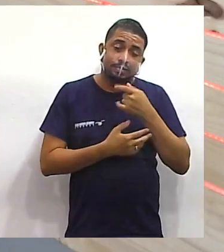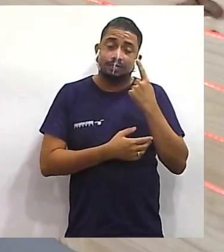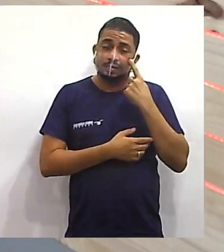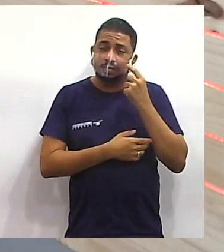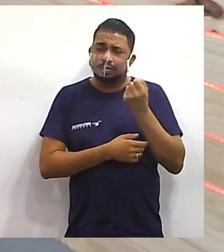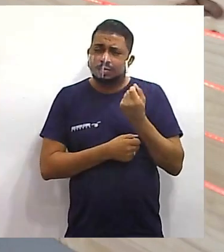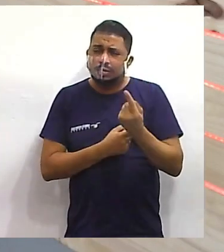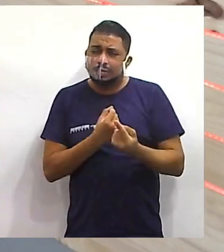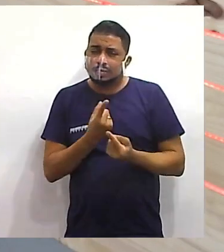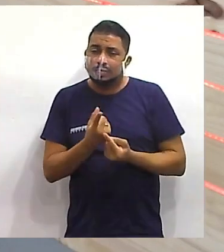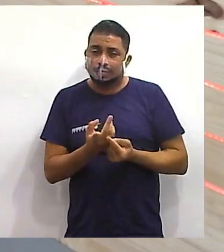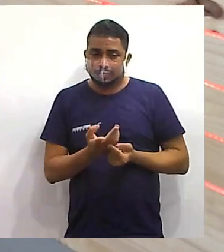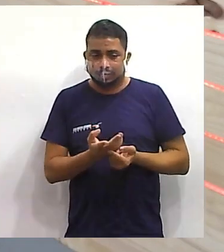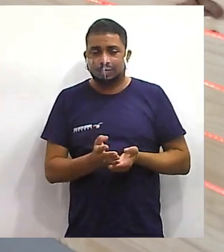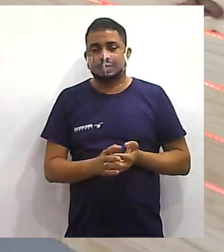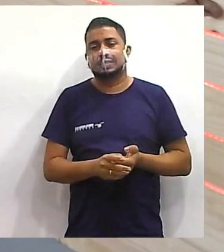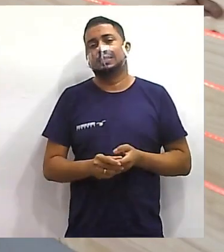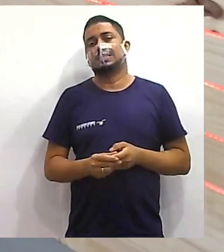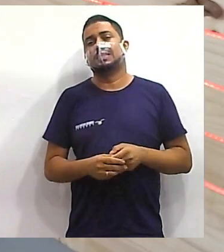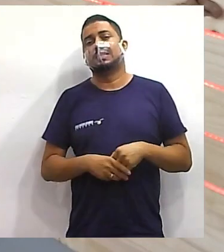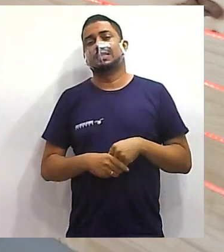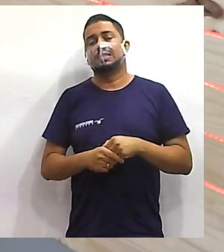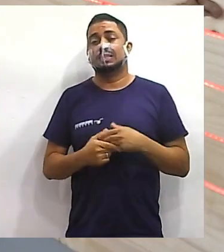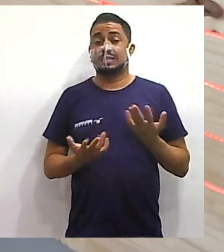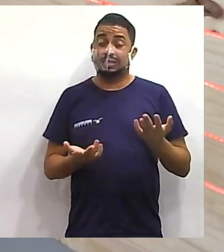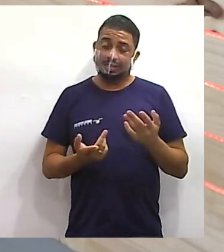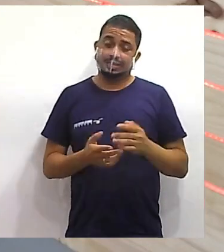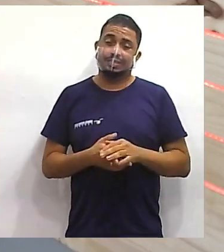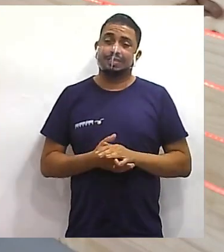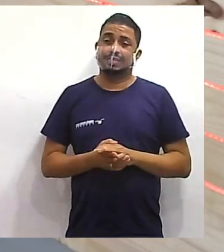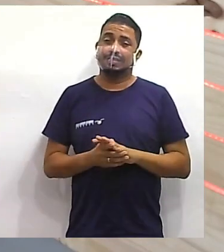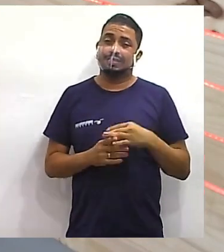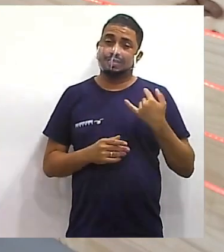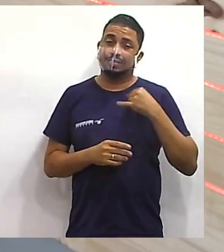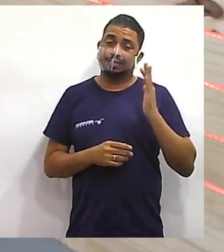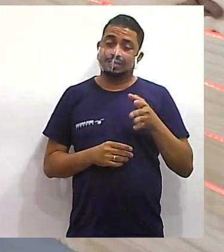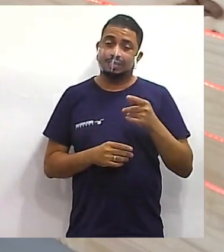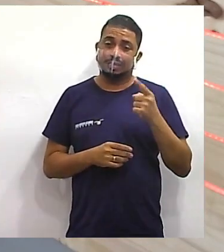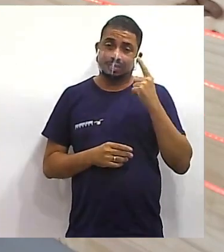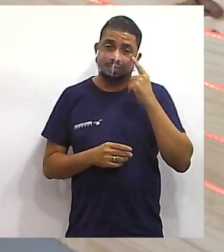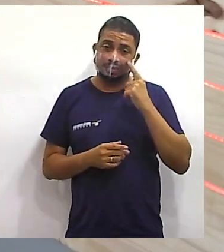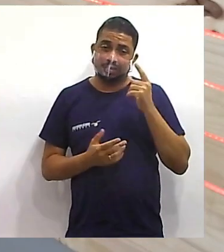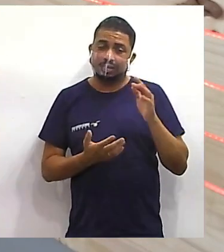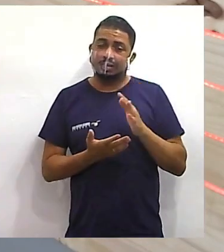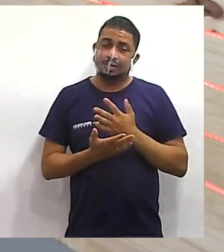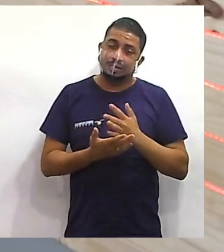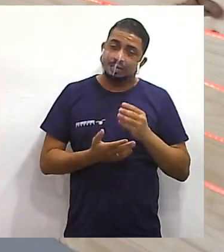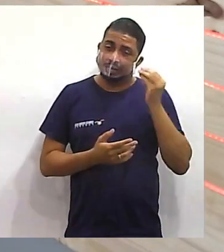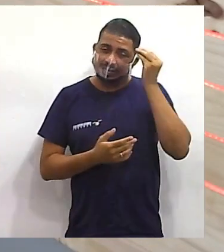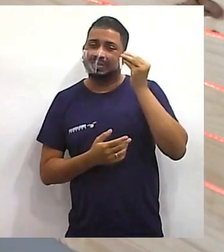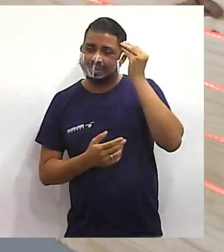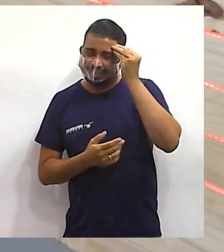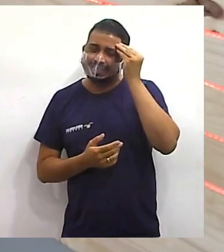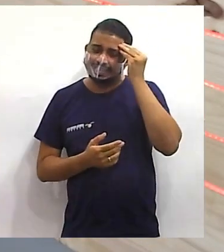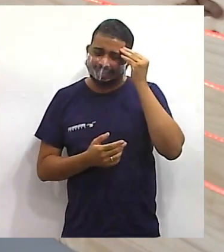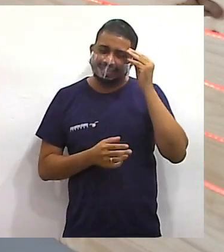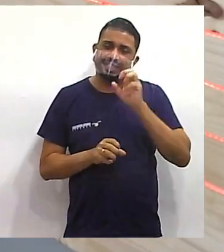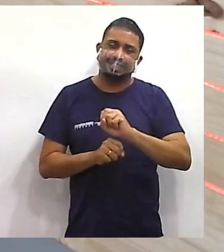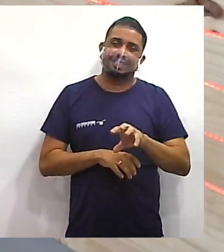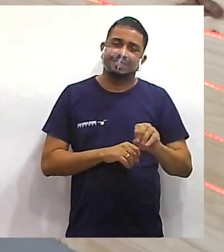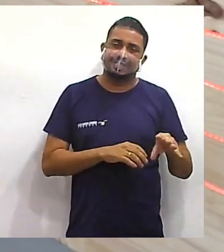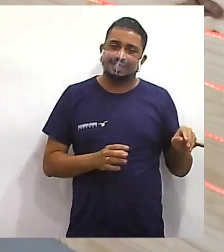Isso, eu estava lendo. Na prática, muito lendo pouco. sobre isso. Olha, eu já tenho uma certa bagagem de